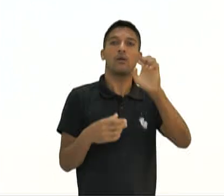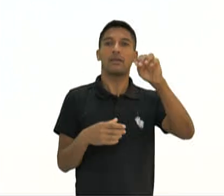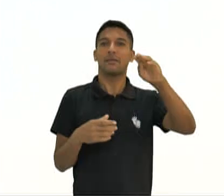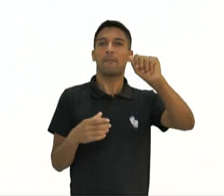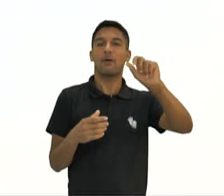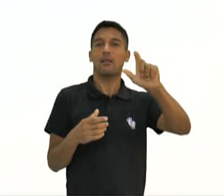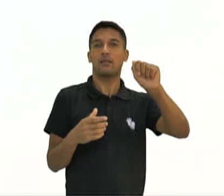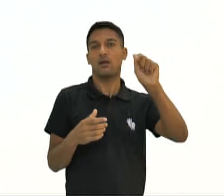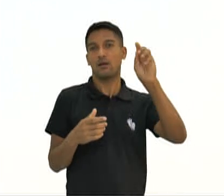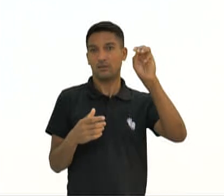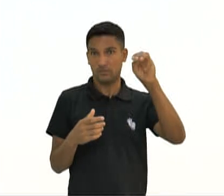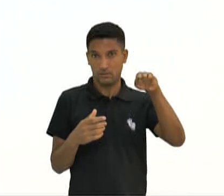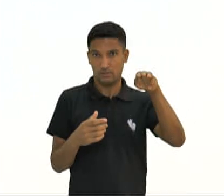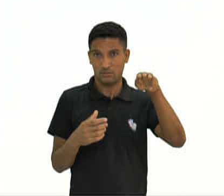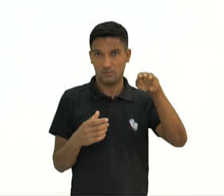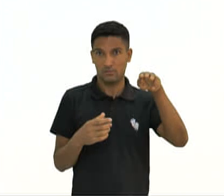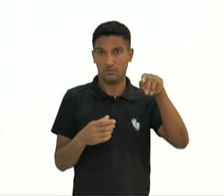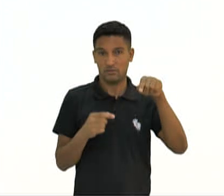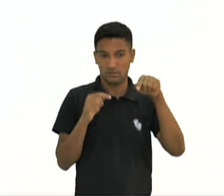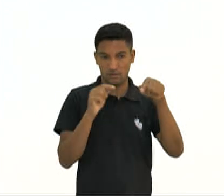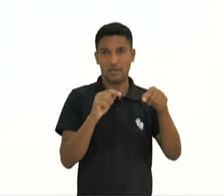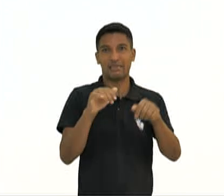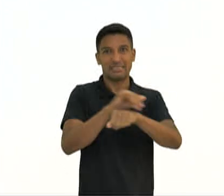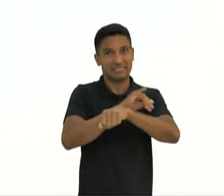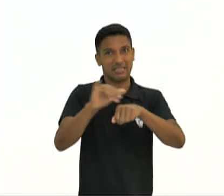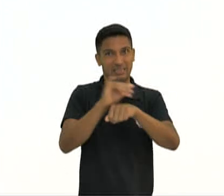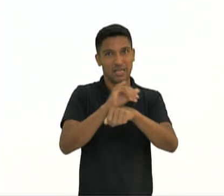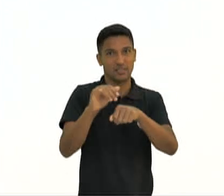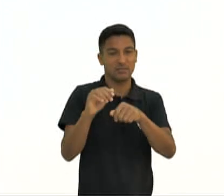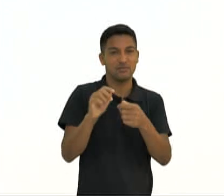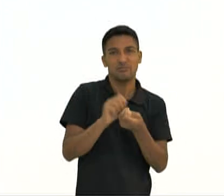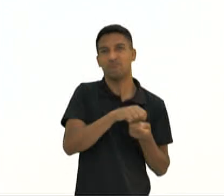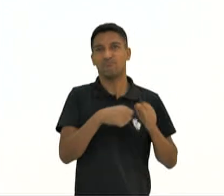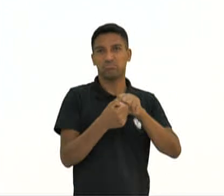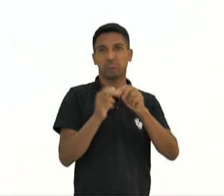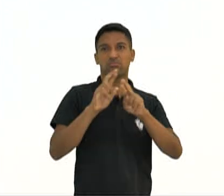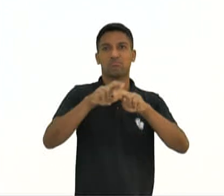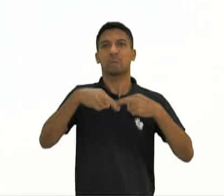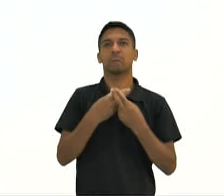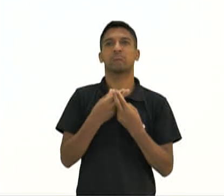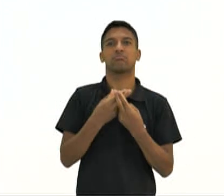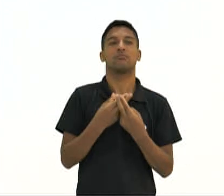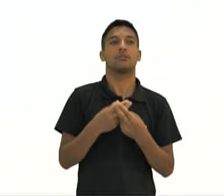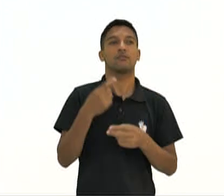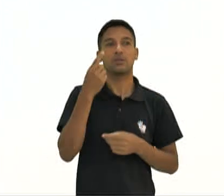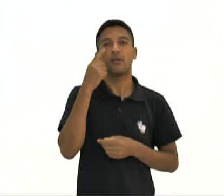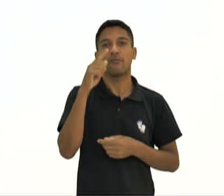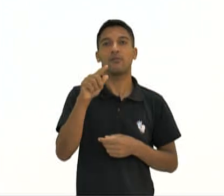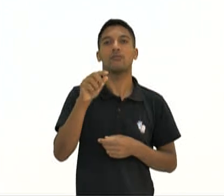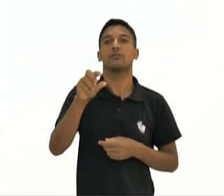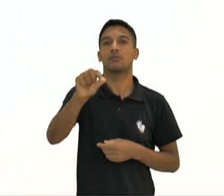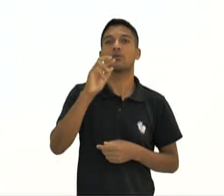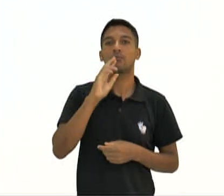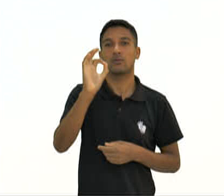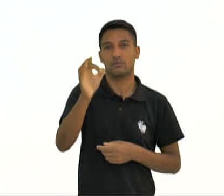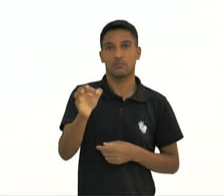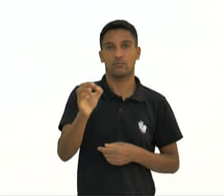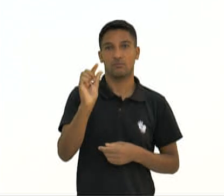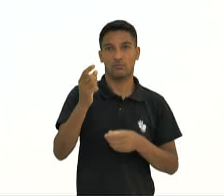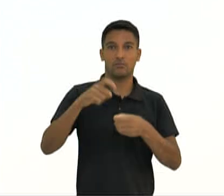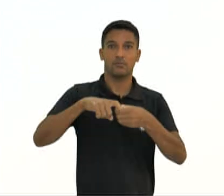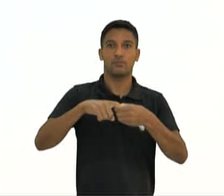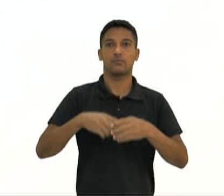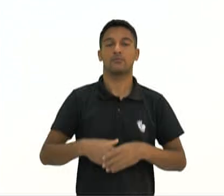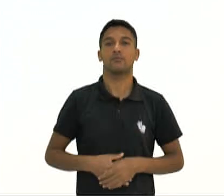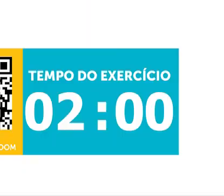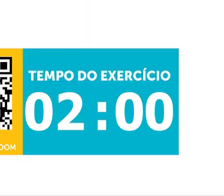biodegradáveis? Leiam essas 3 alternativas, vejam um enunciado, marquem as alternativas corretas, voltamos já já.